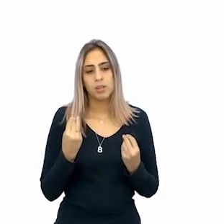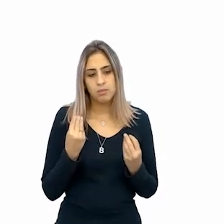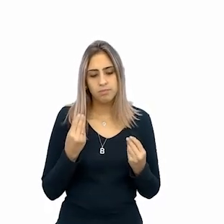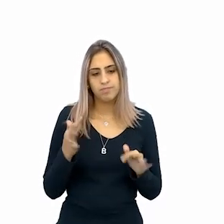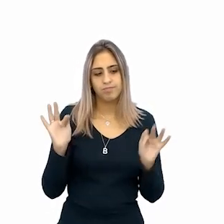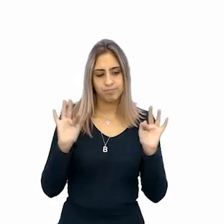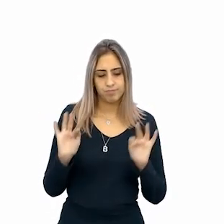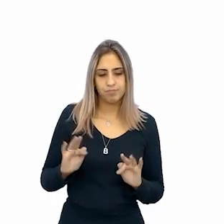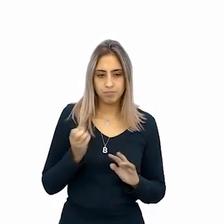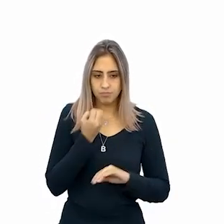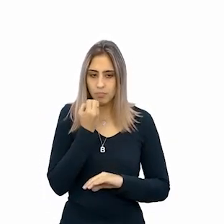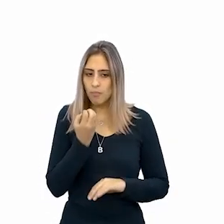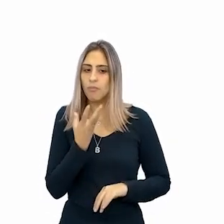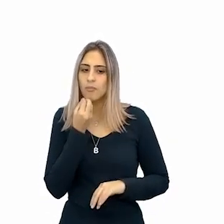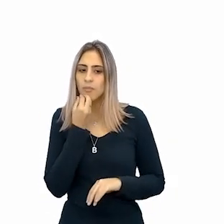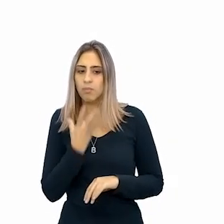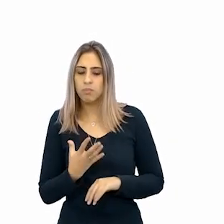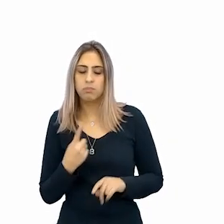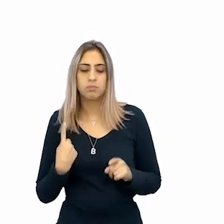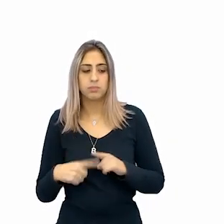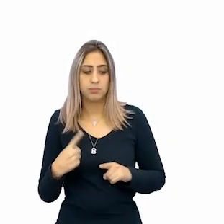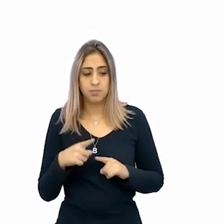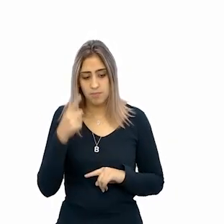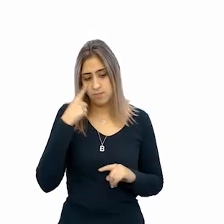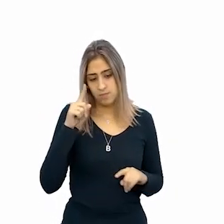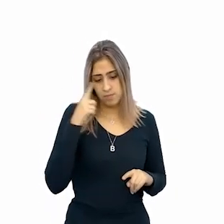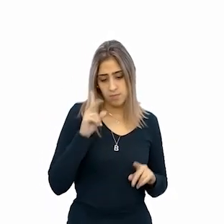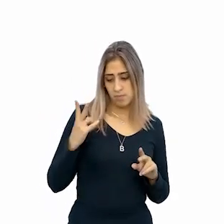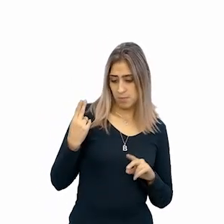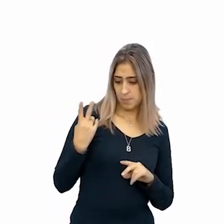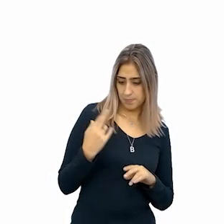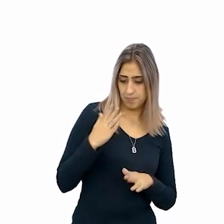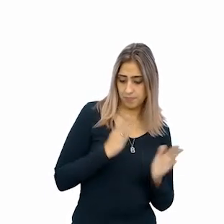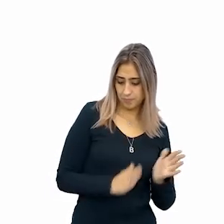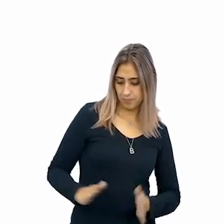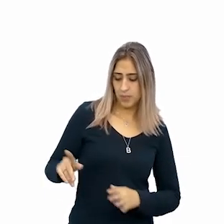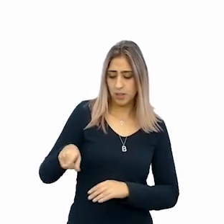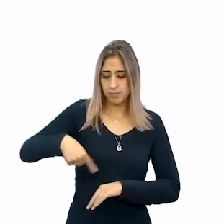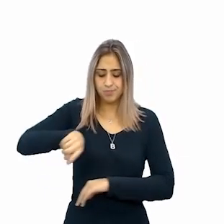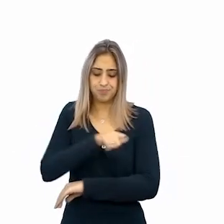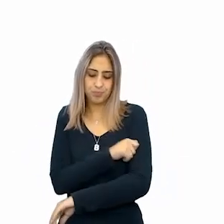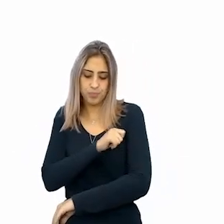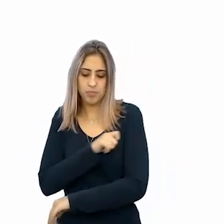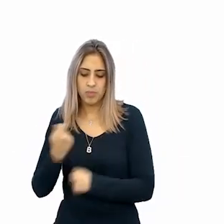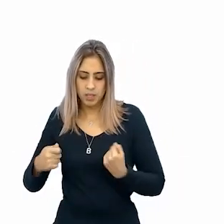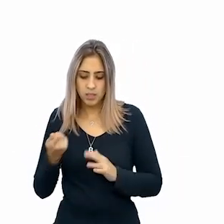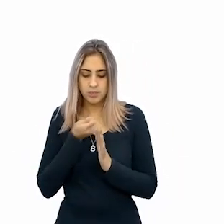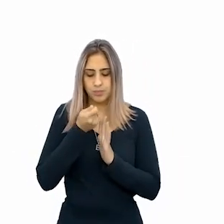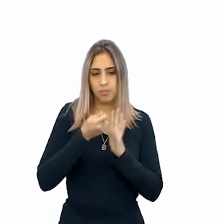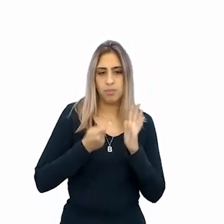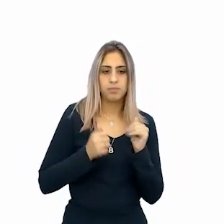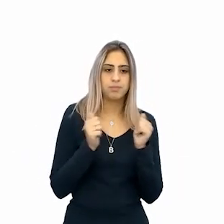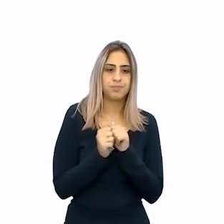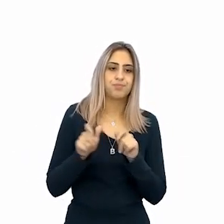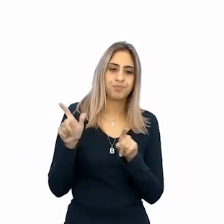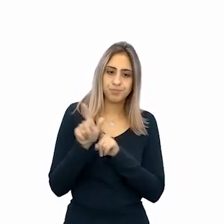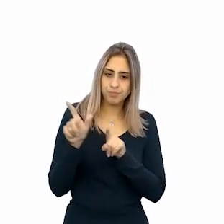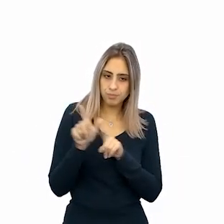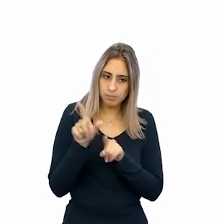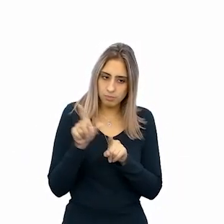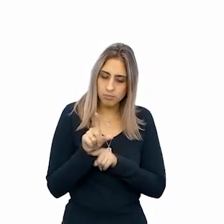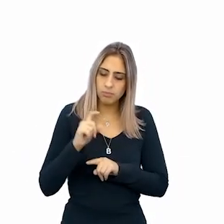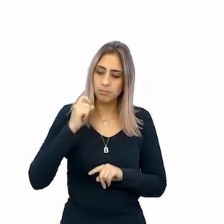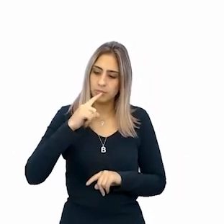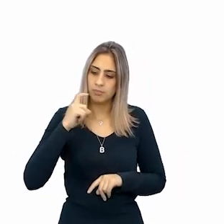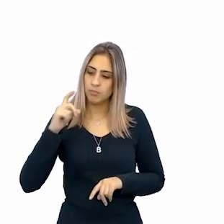potente. Potente porque, nas duplas produtivas, os estudantes terão de escrever com letras móveis o